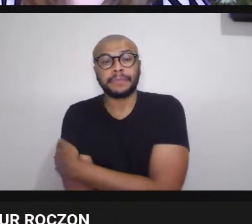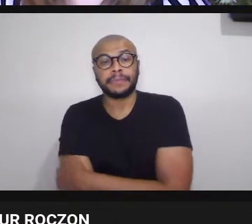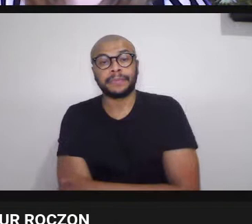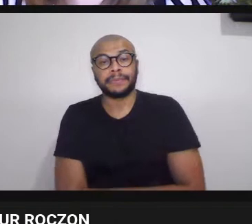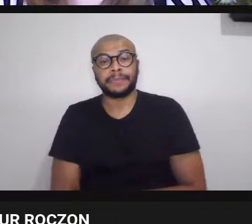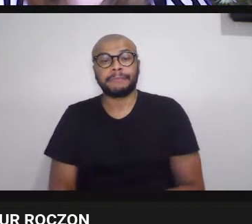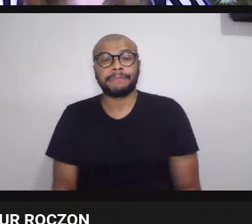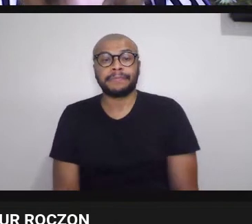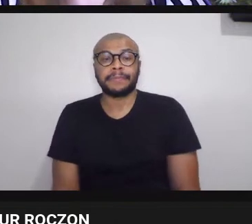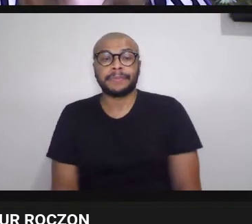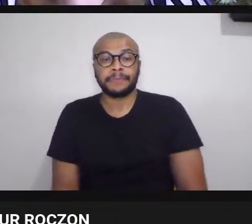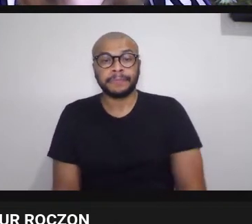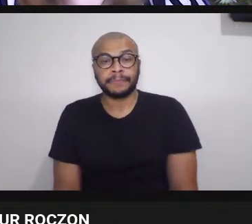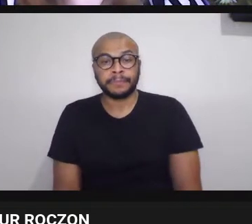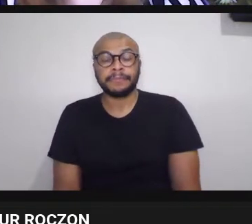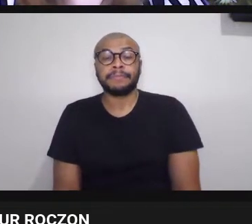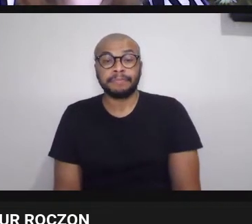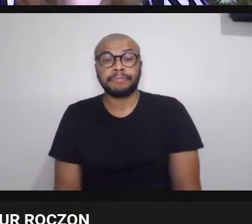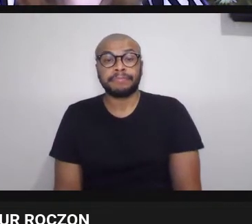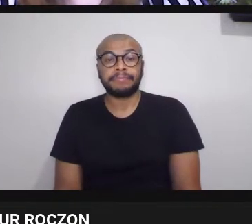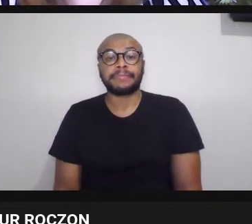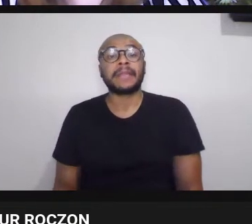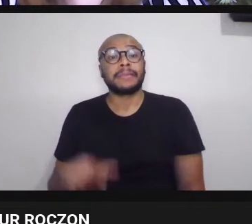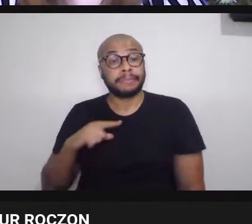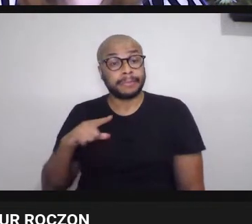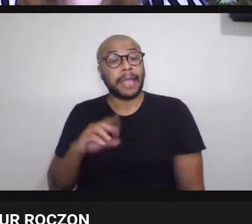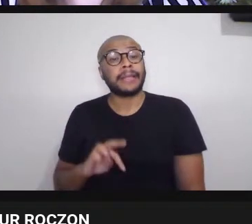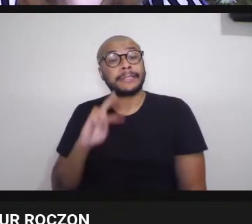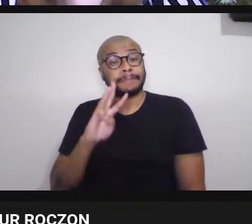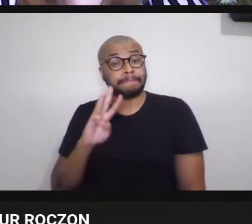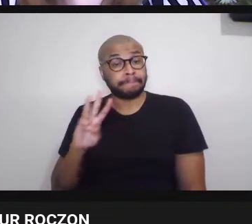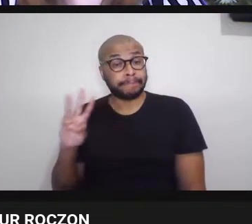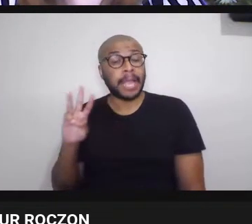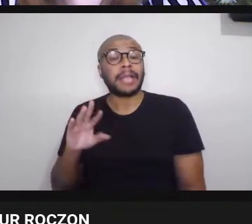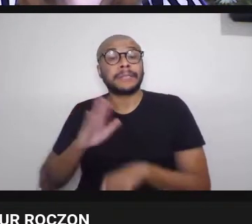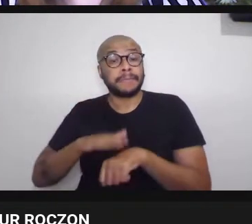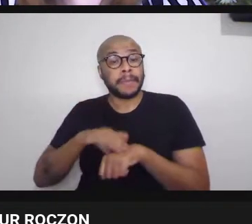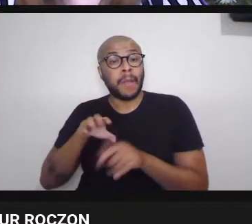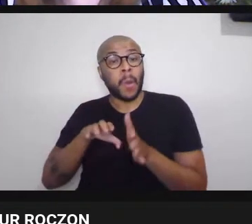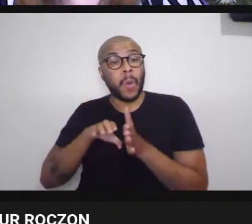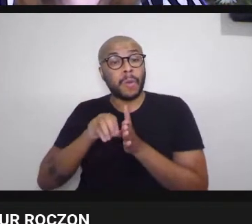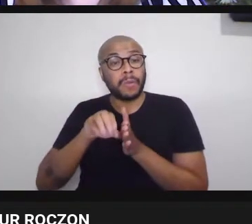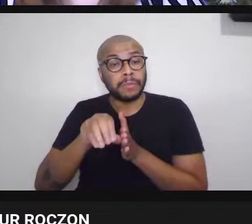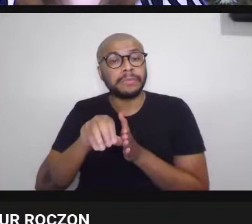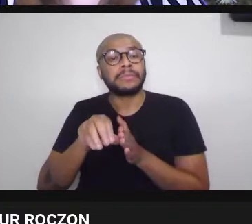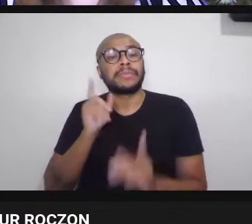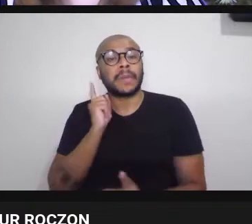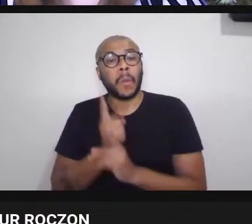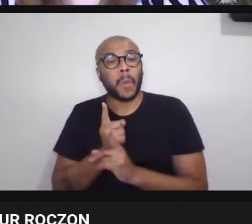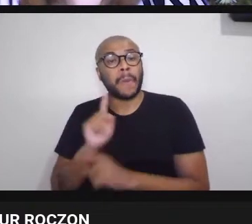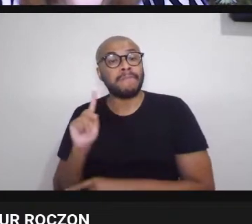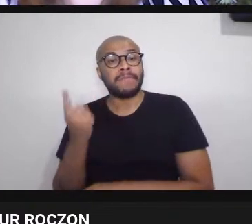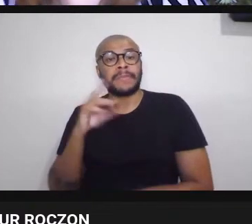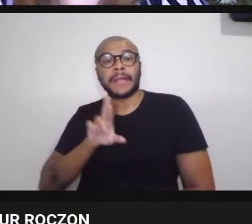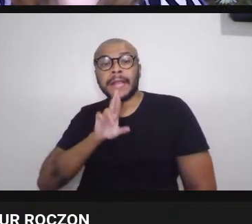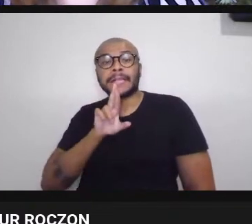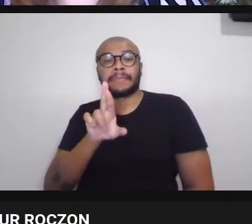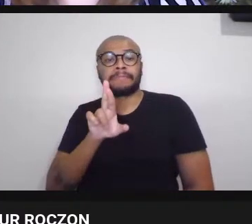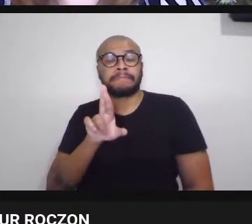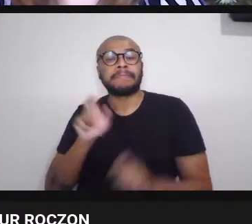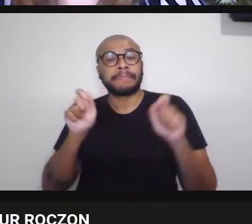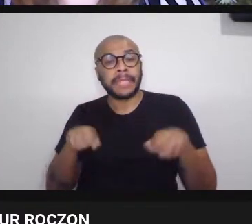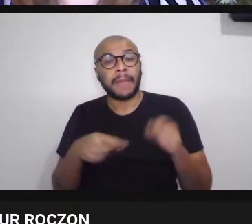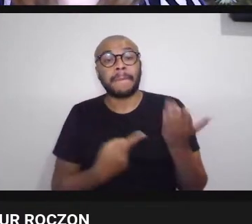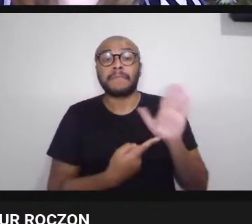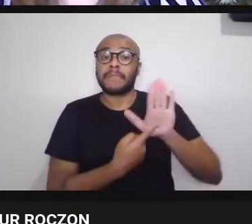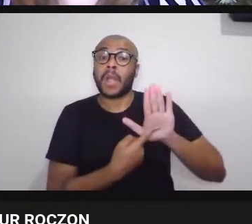właśnie. Existe um site, se a gente pesquisar no Google odmiana nazwisk, vai ser o primeiro resultado. Ele vai